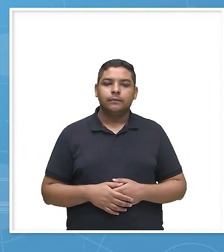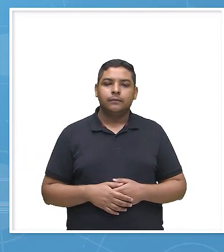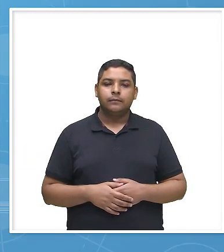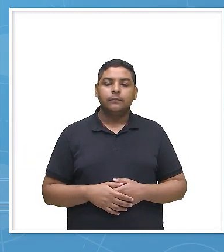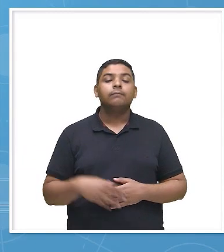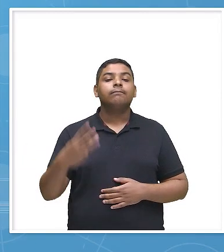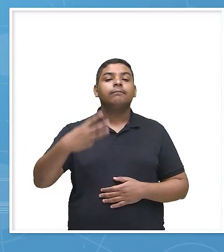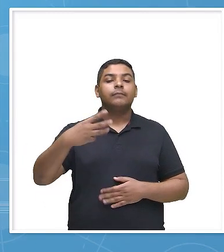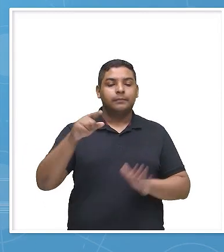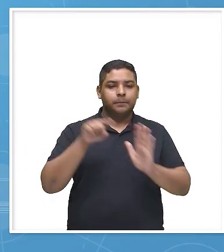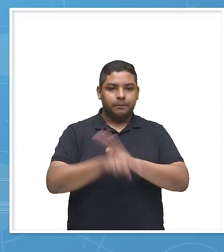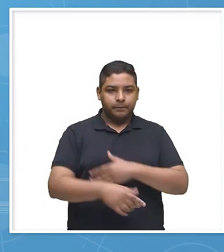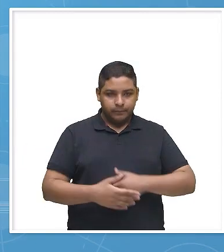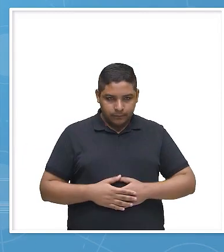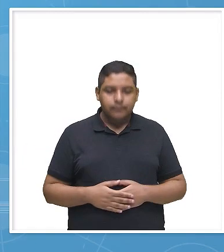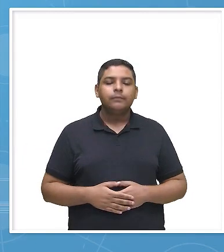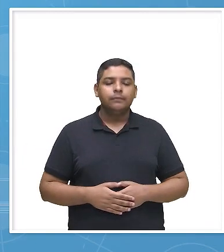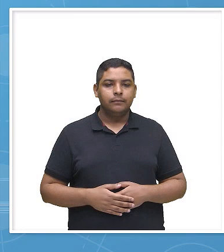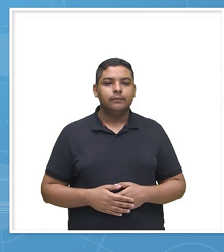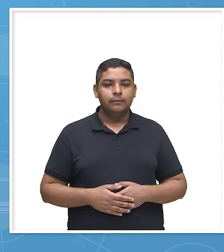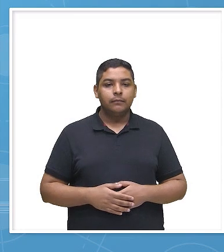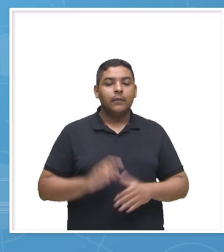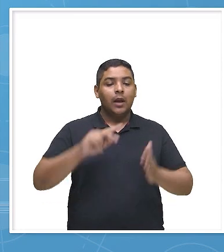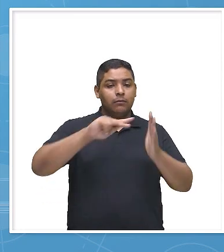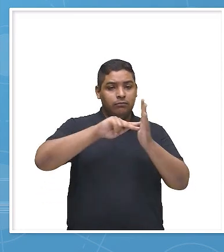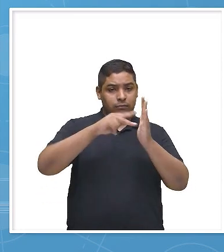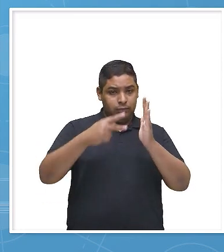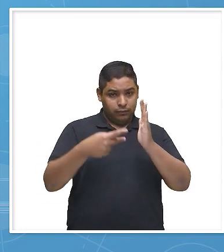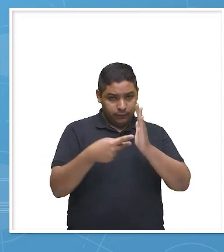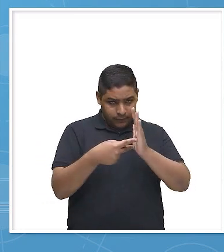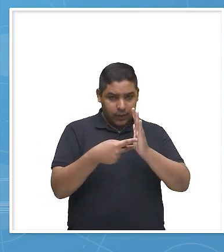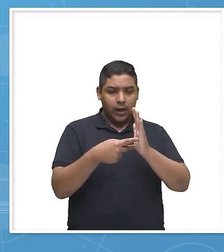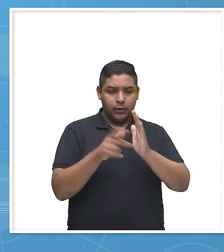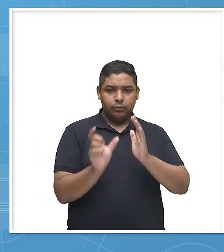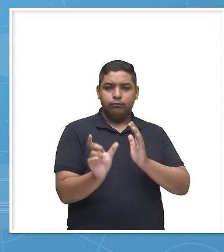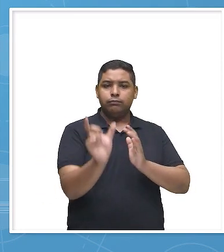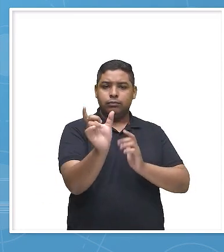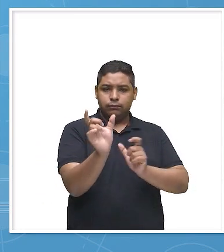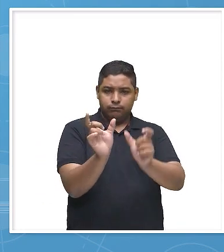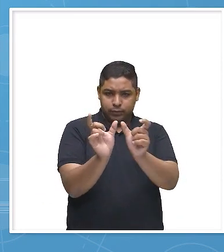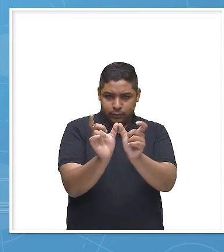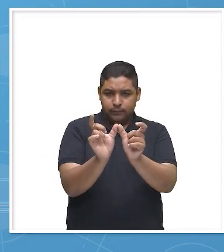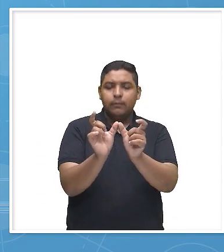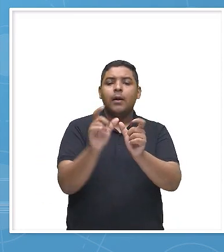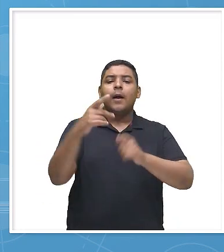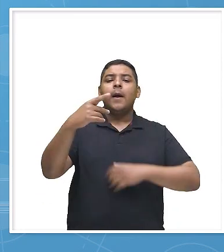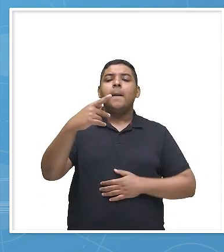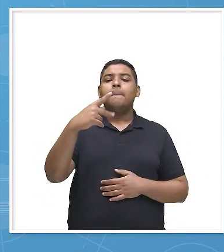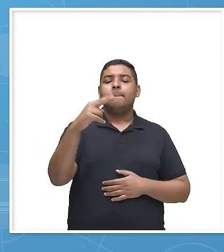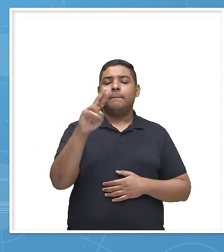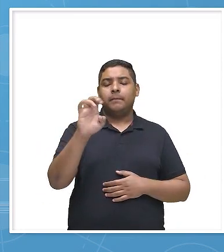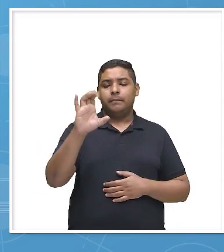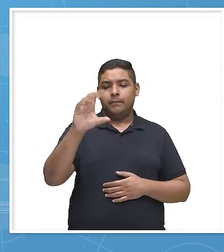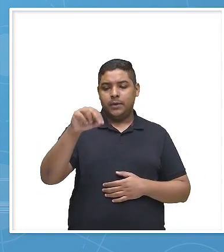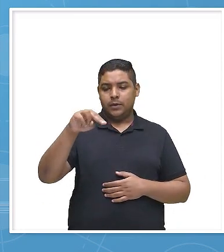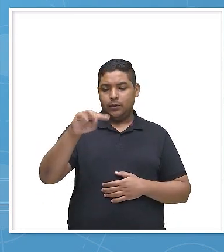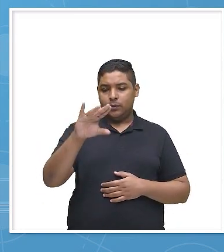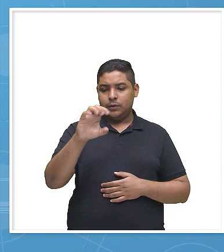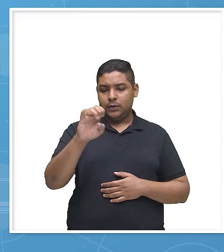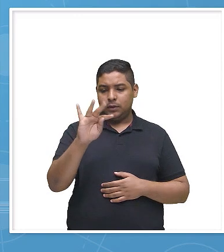Terceira questão fala o seguinte. Etimologicamente, podemos entender preconceito como? Letra